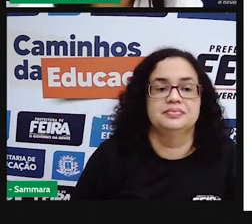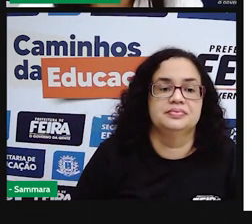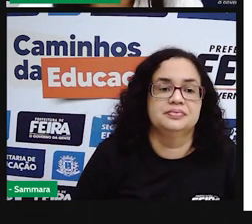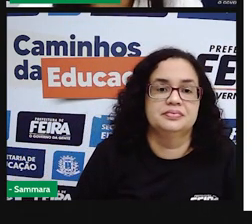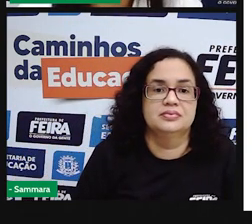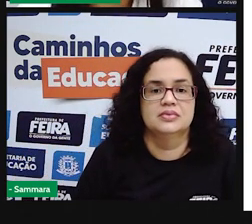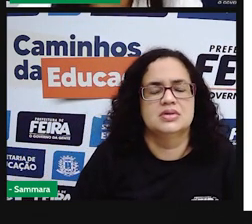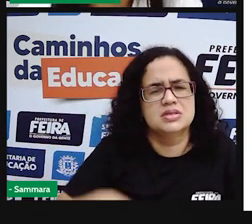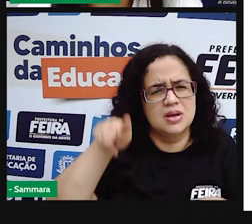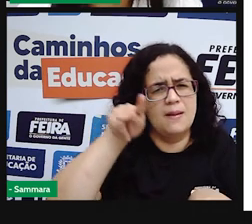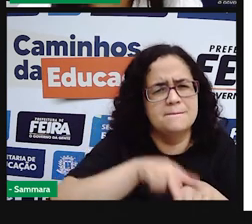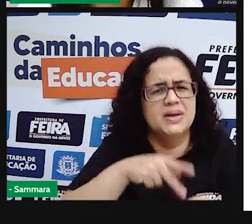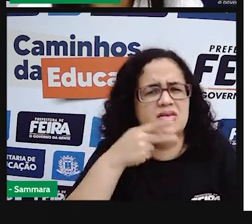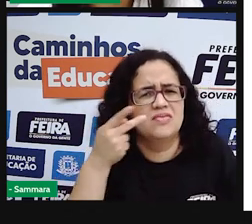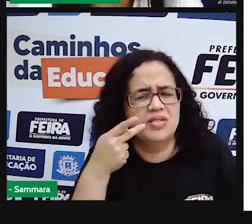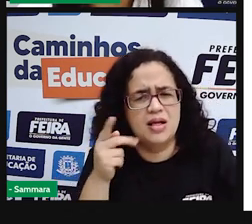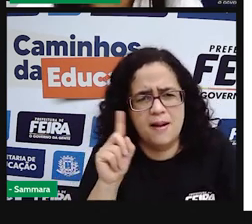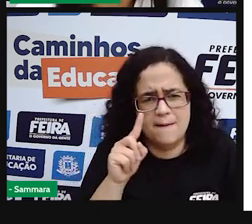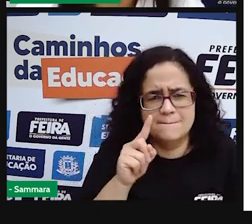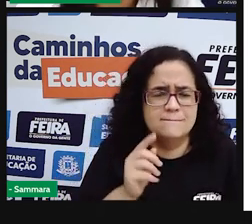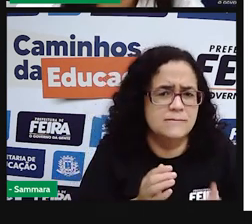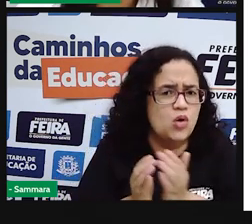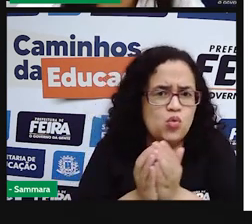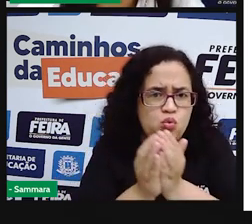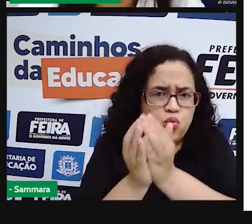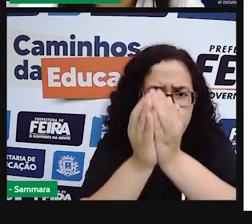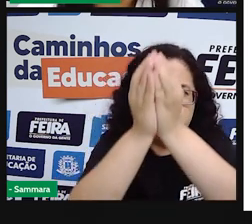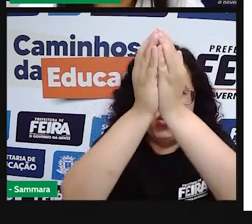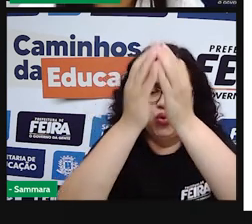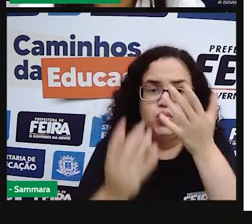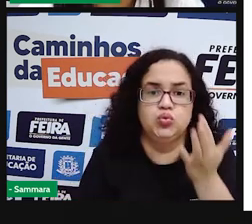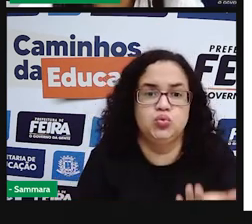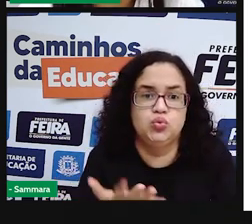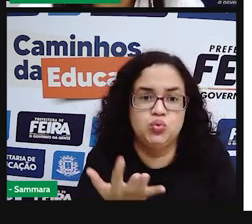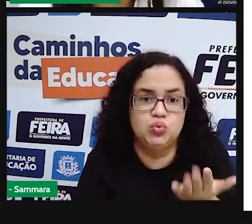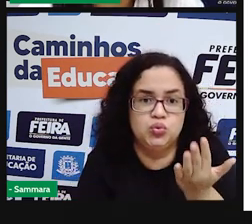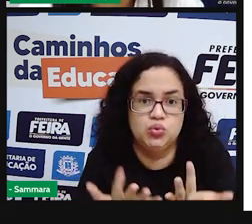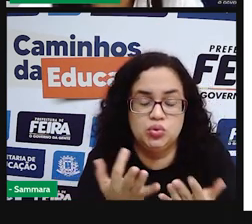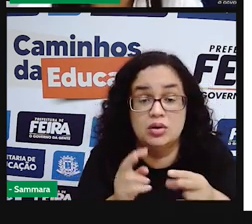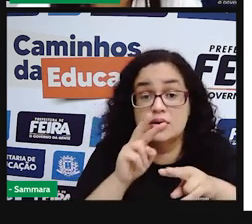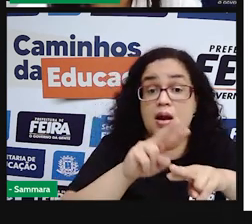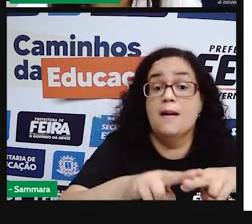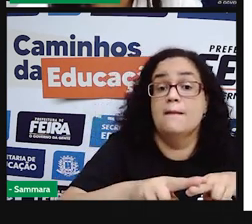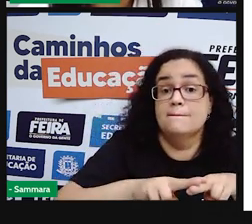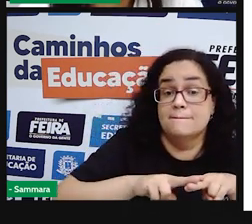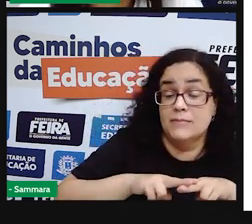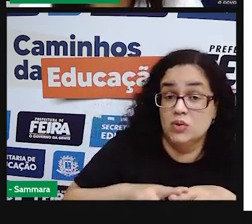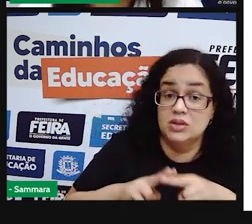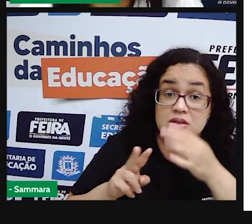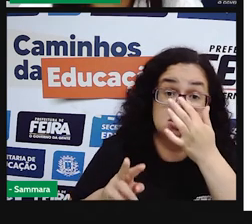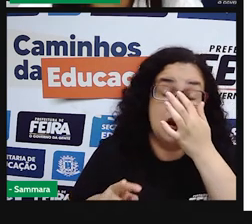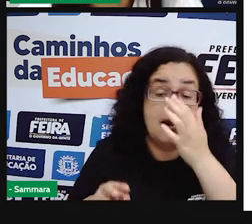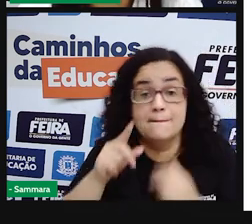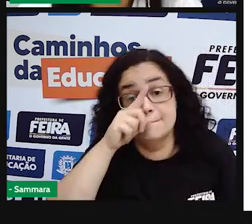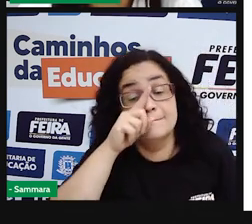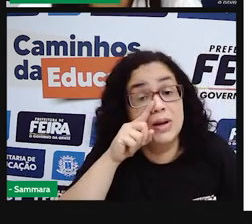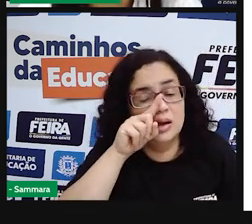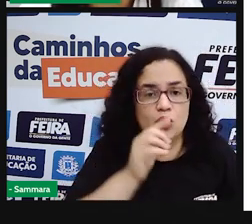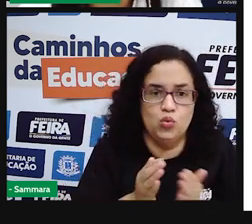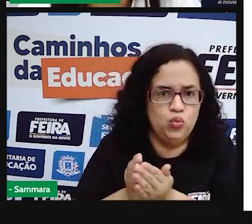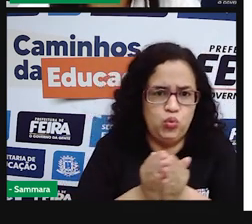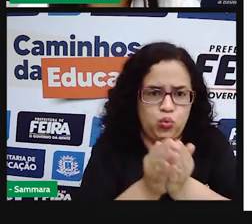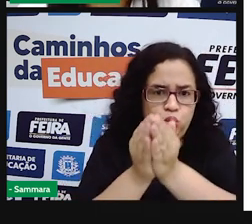São Pedro diz, balão causa incêndios e por isso é muito perigoso. Não solte